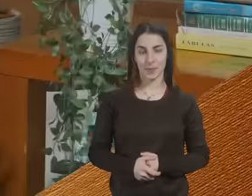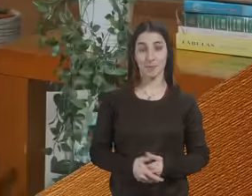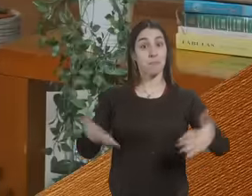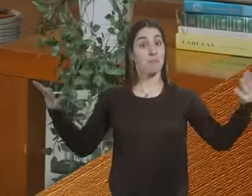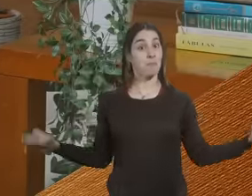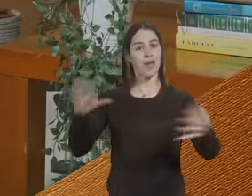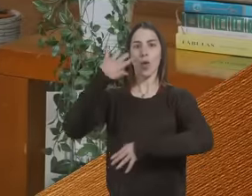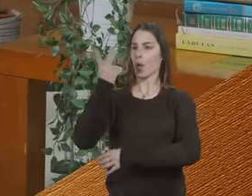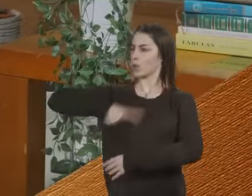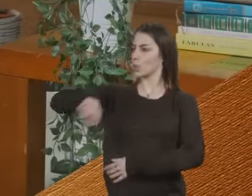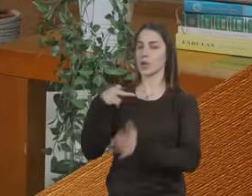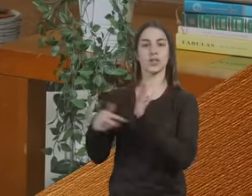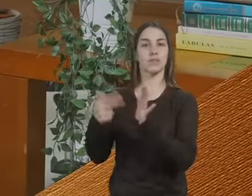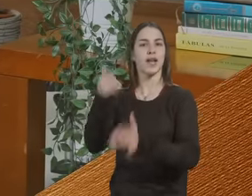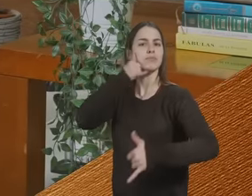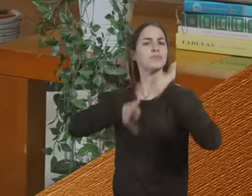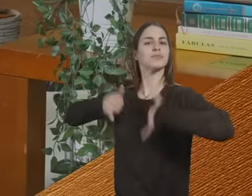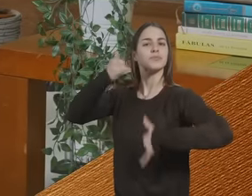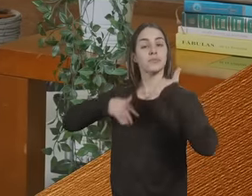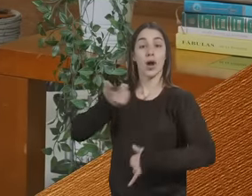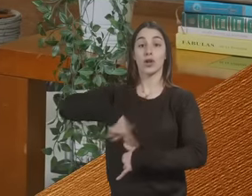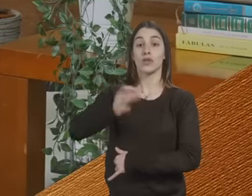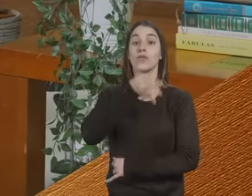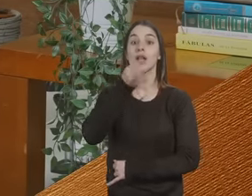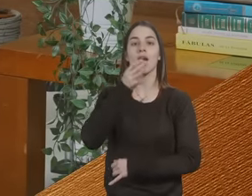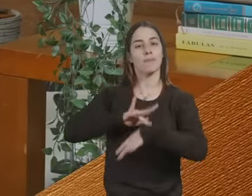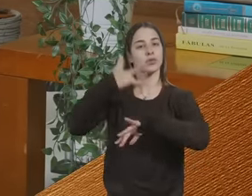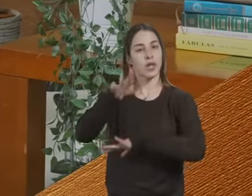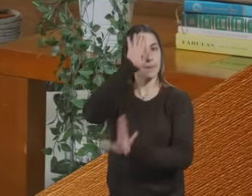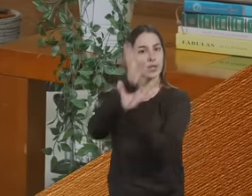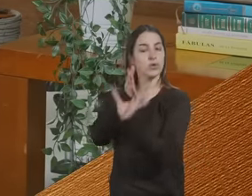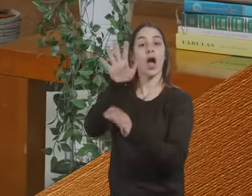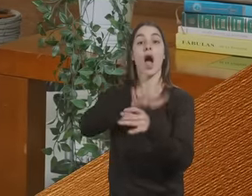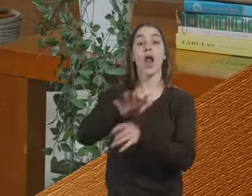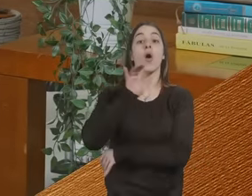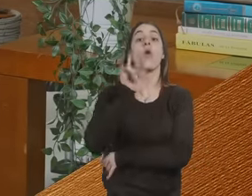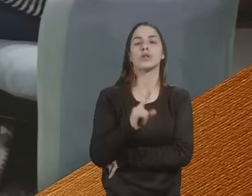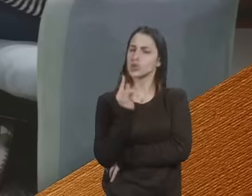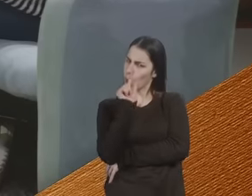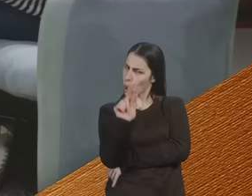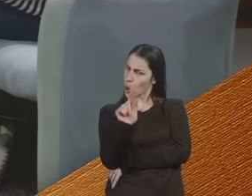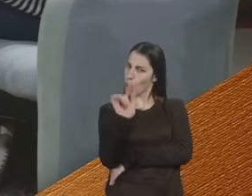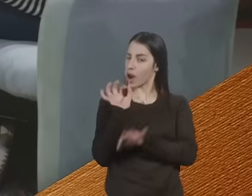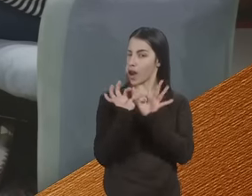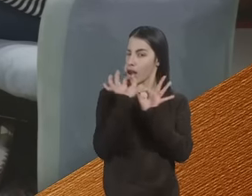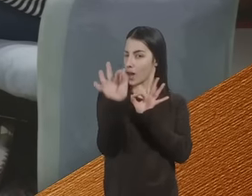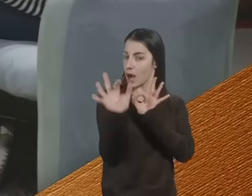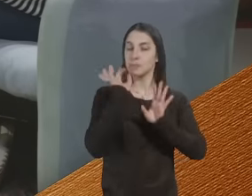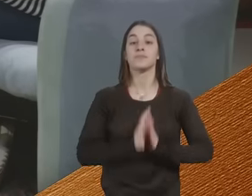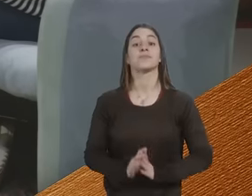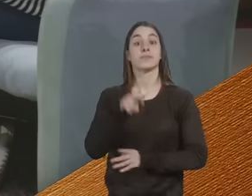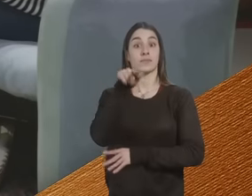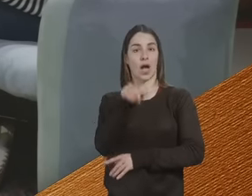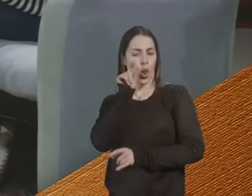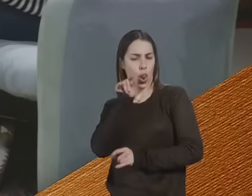E enquanto esperamos pelas chamadas, vamos agora falar com uma profissional na área da psicologia, mas com um pequeno detalhe. E esse detalhe é que